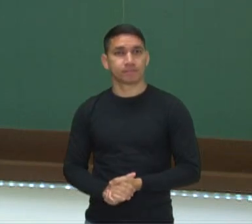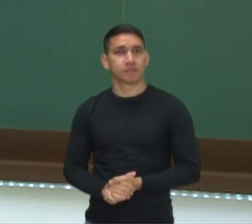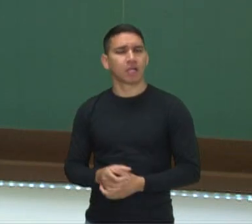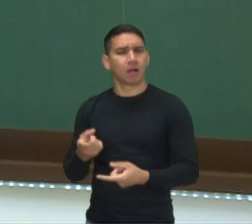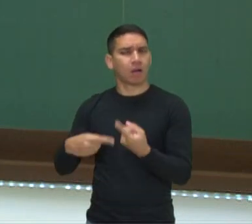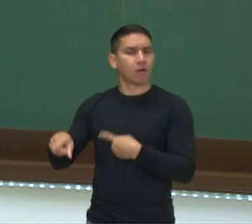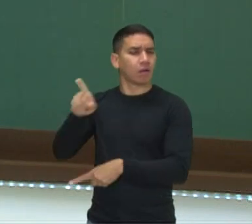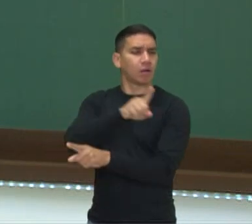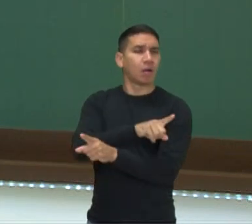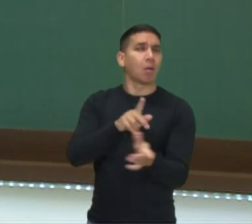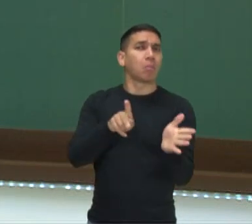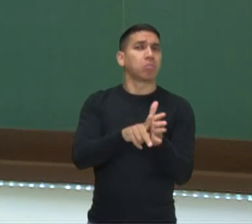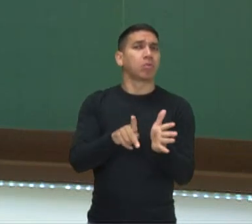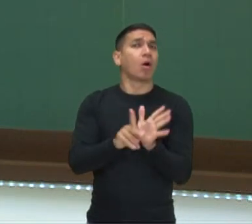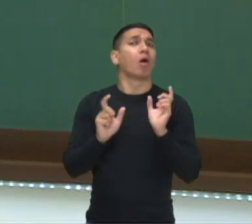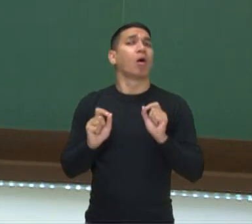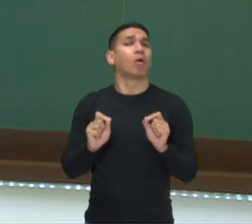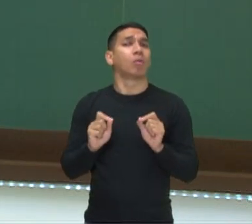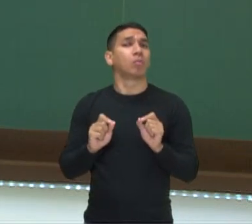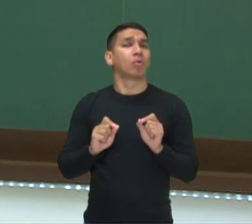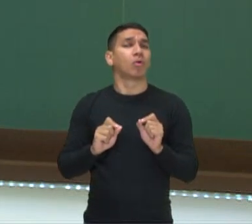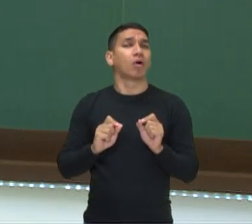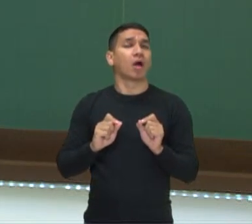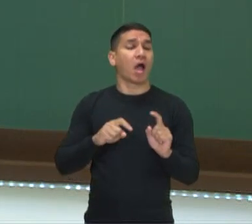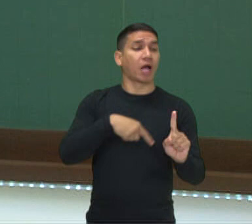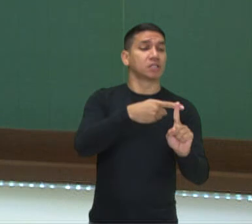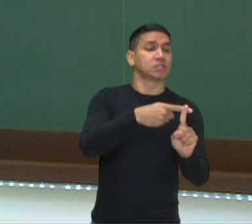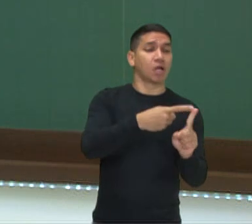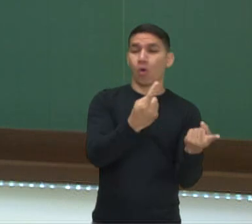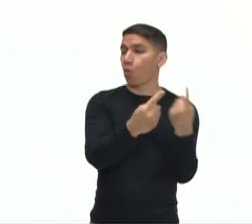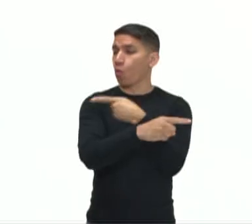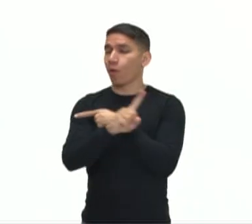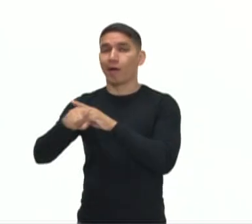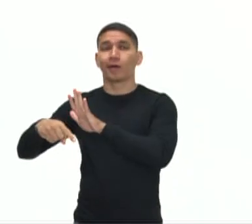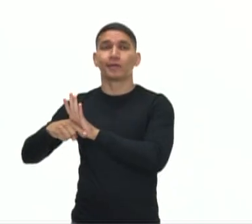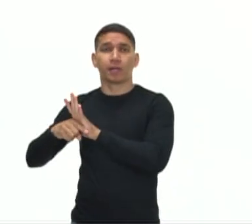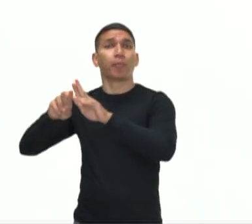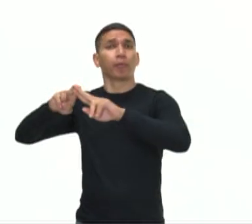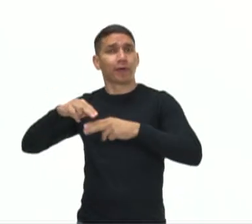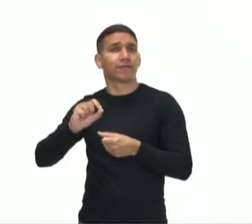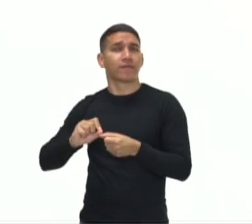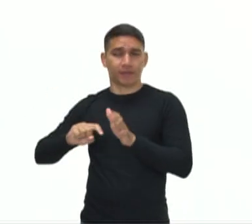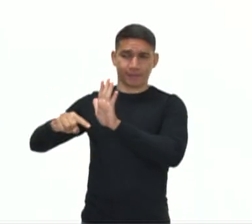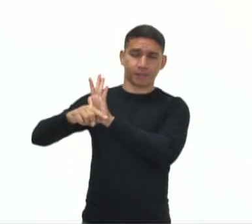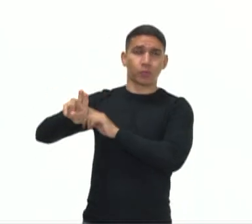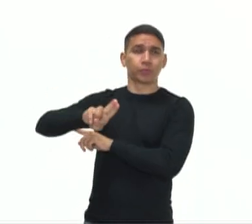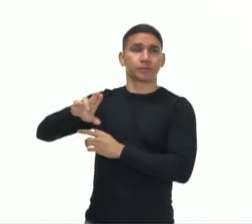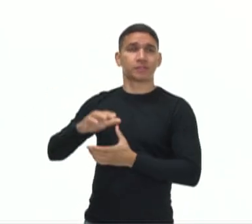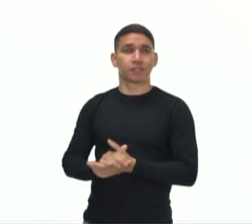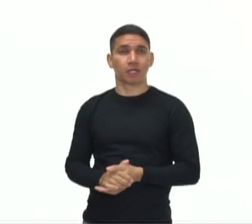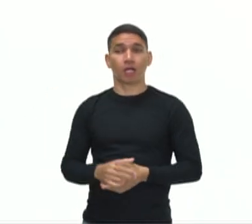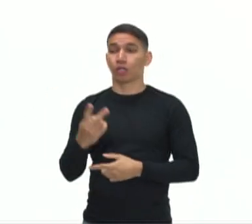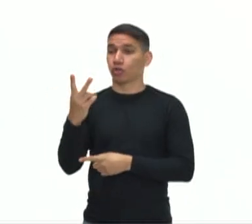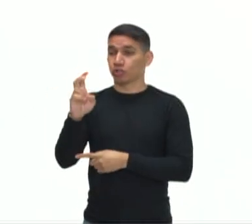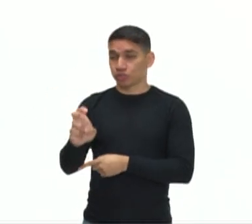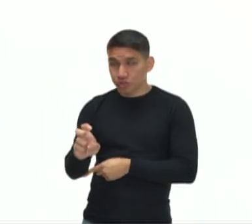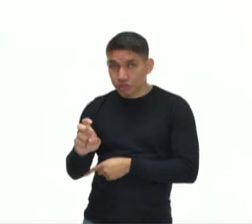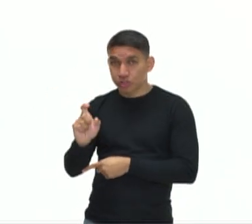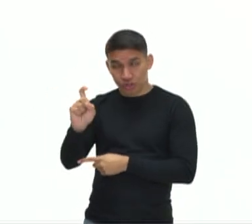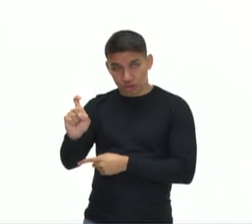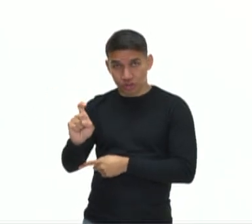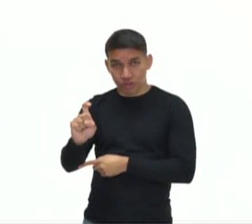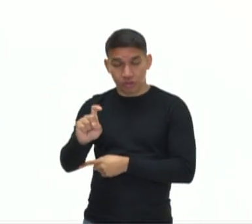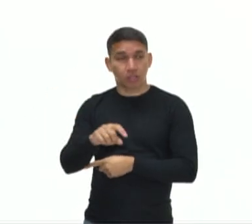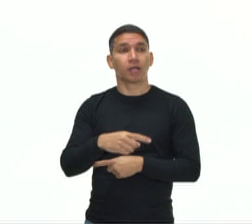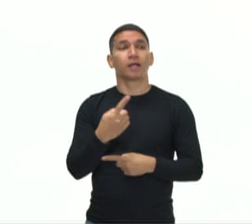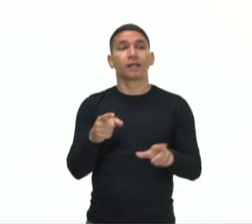Processo contrário da adição, subtração. Então, faremos a diferença entre o 2x e o 1,2y,